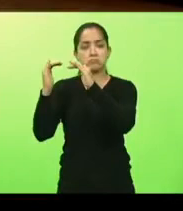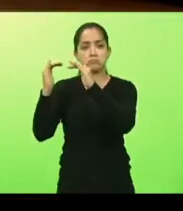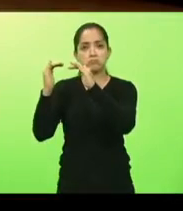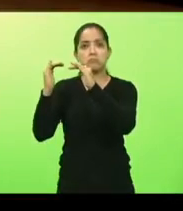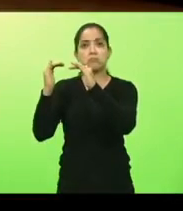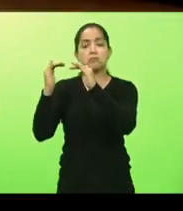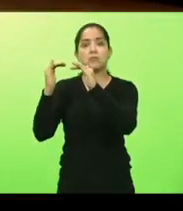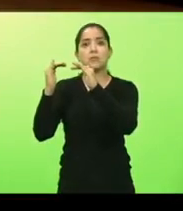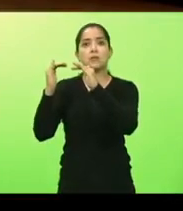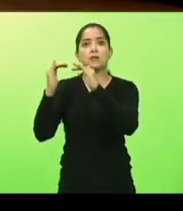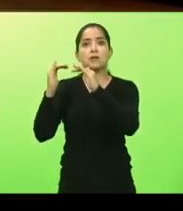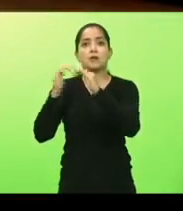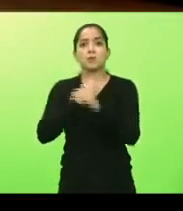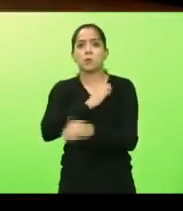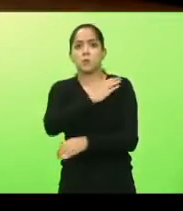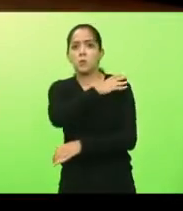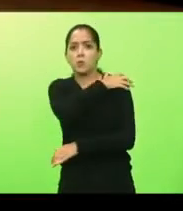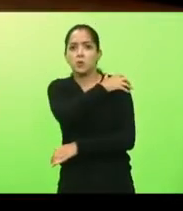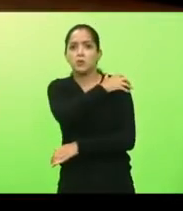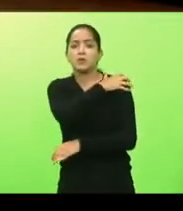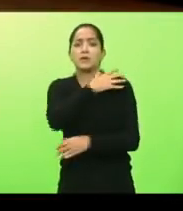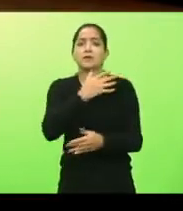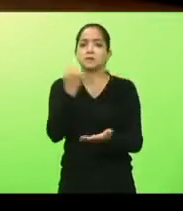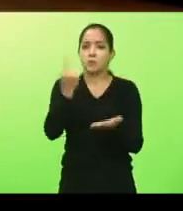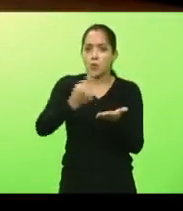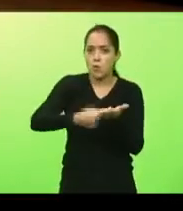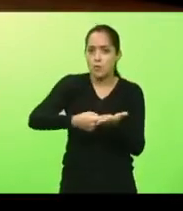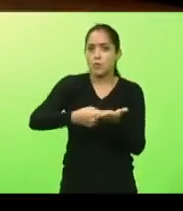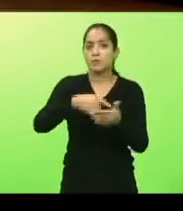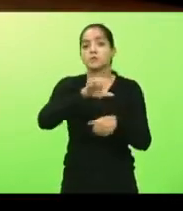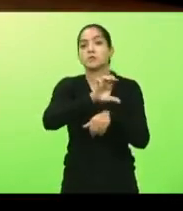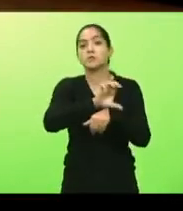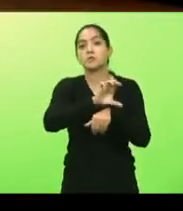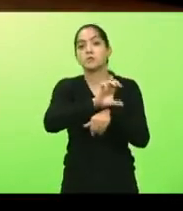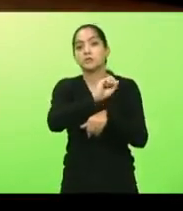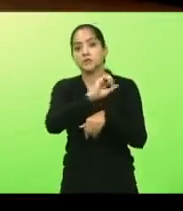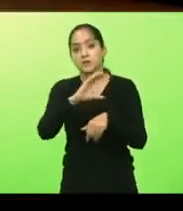coronéis com extremo compromisso com Santa Catarina, com extremo compromisso com os